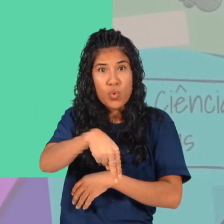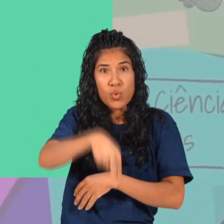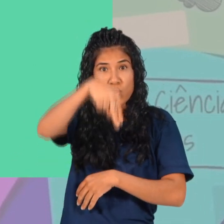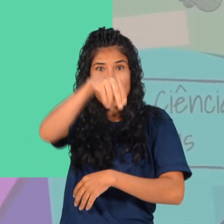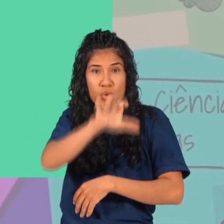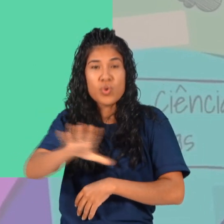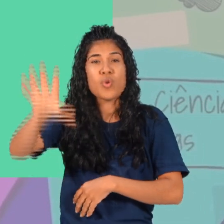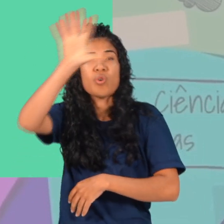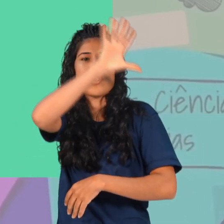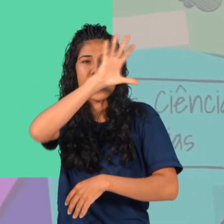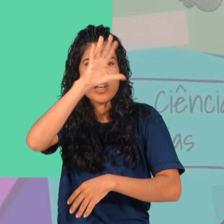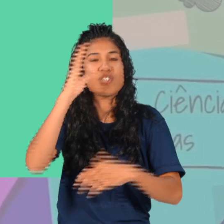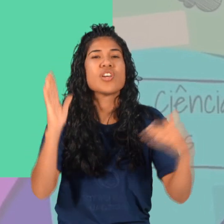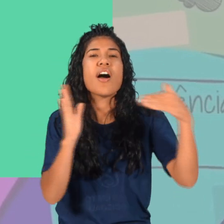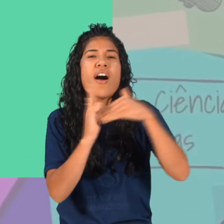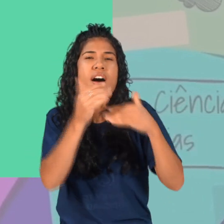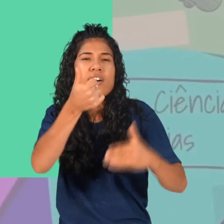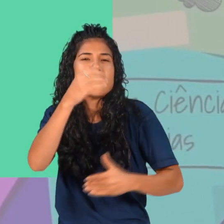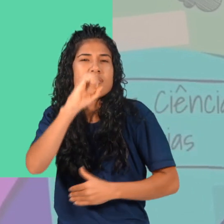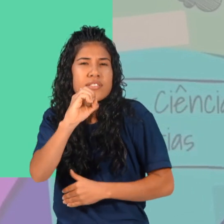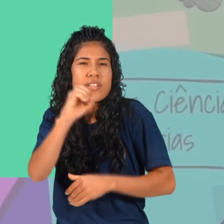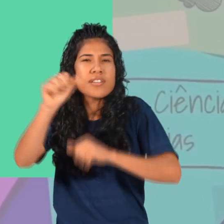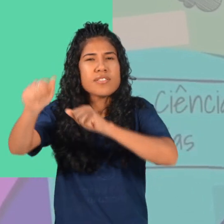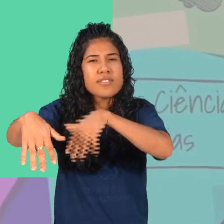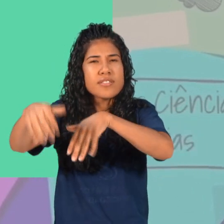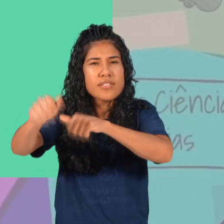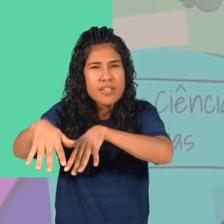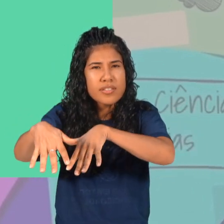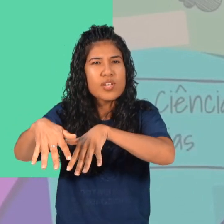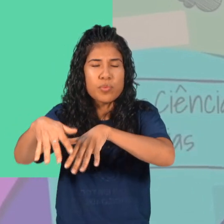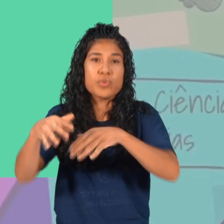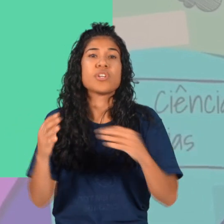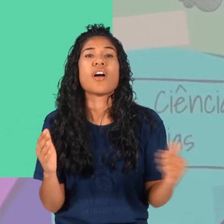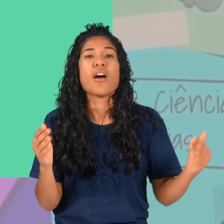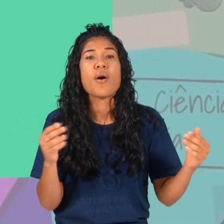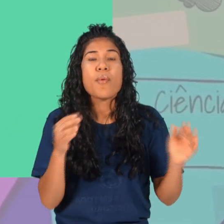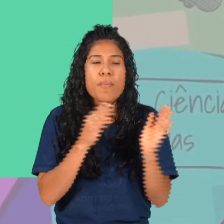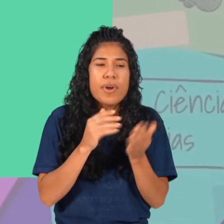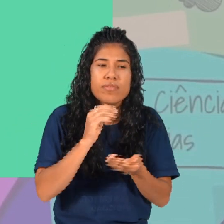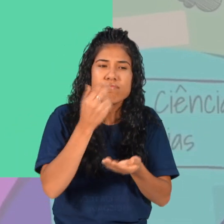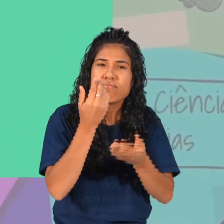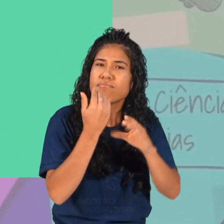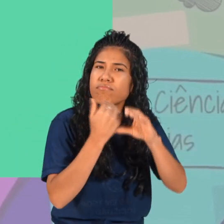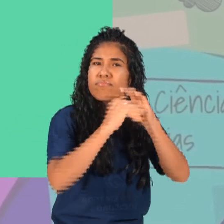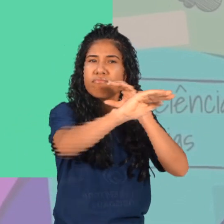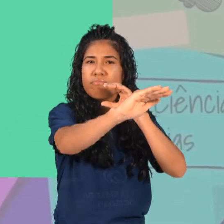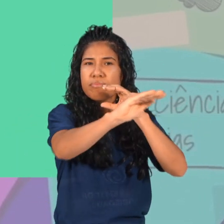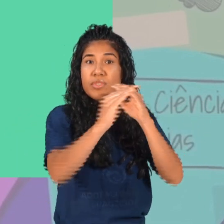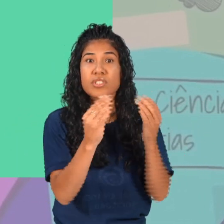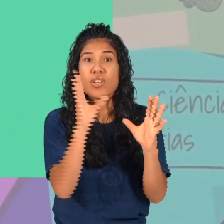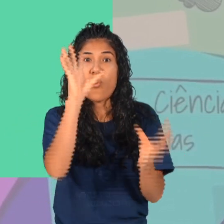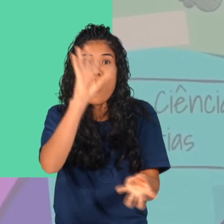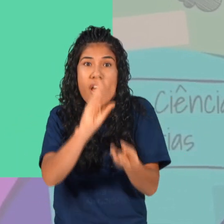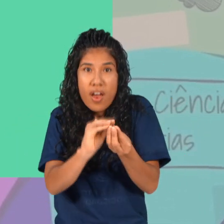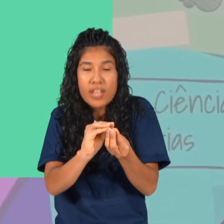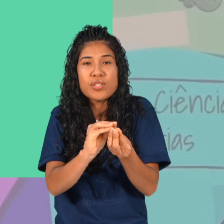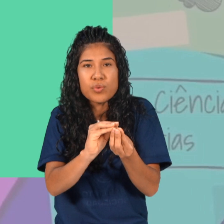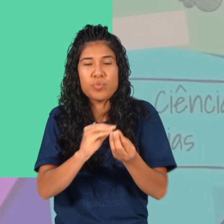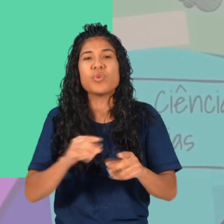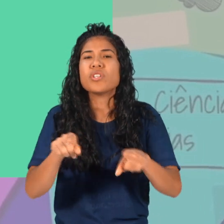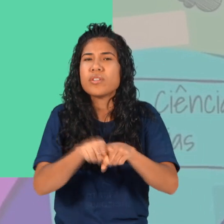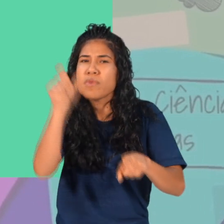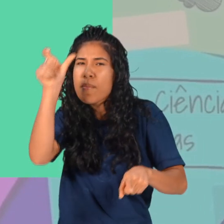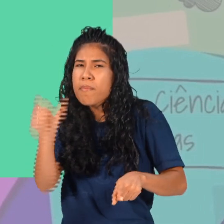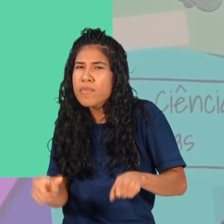dia 10 de setembro para enviar resumos é exigido que o autor apresentador já esteja